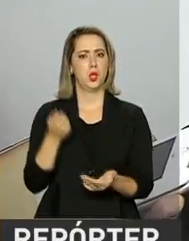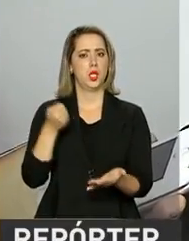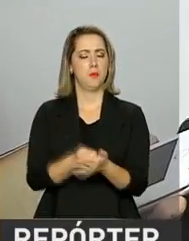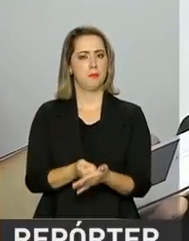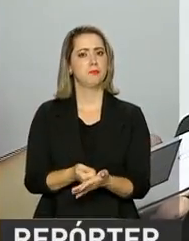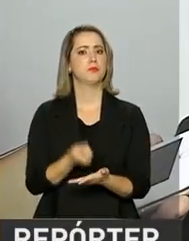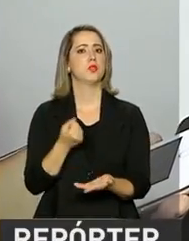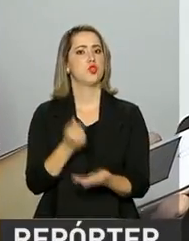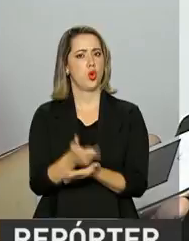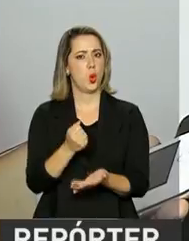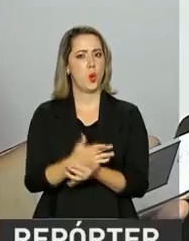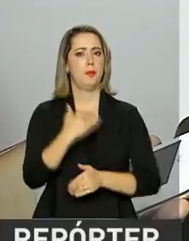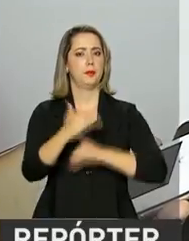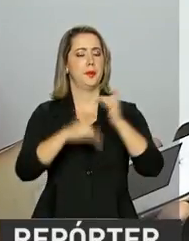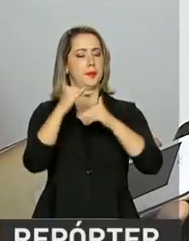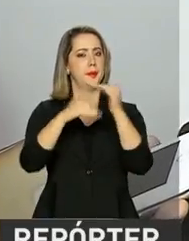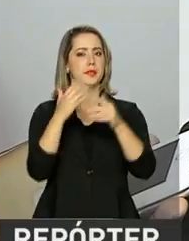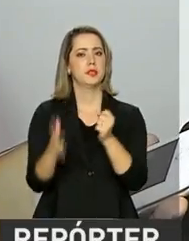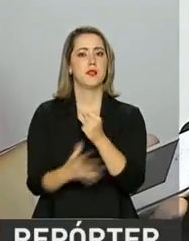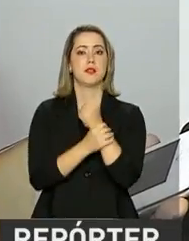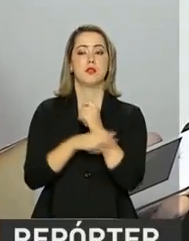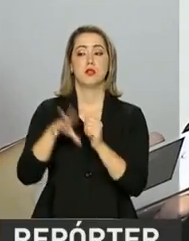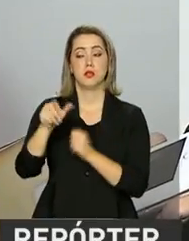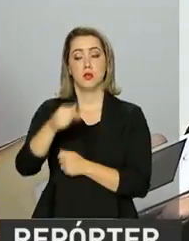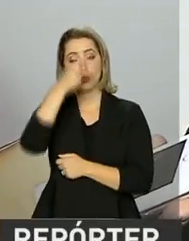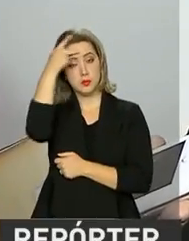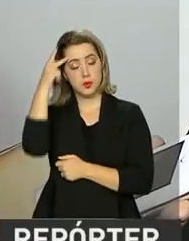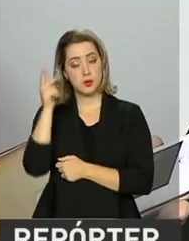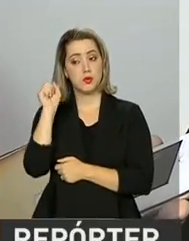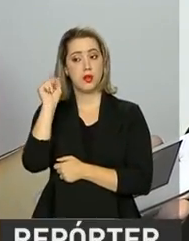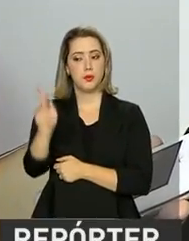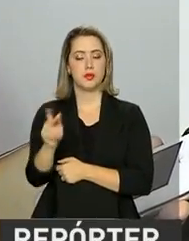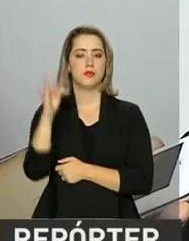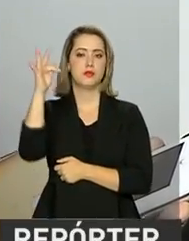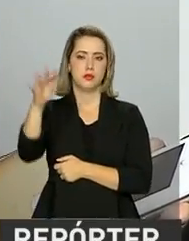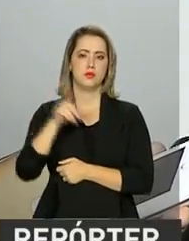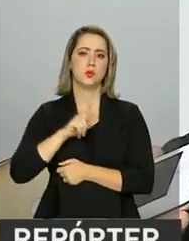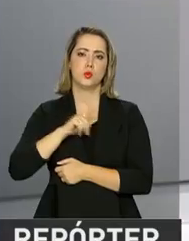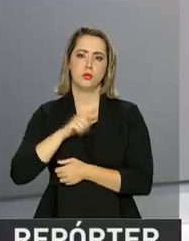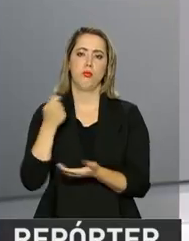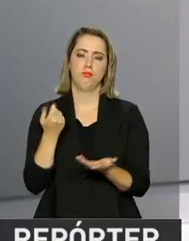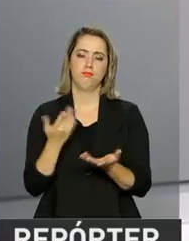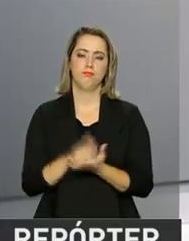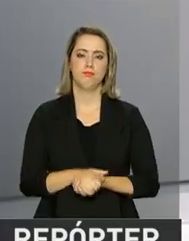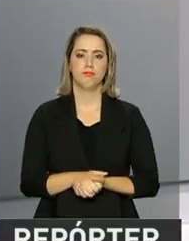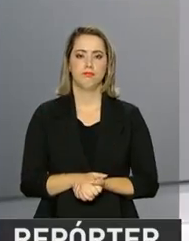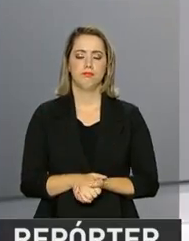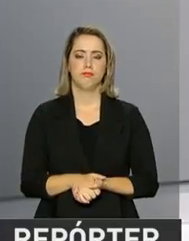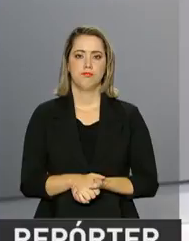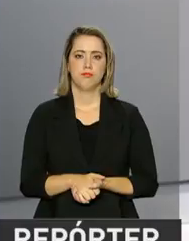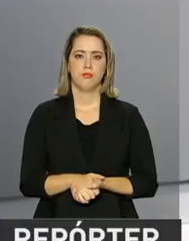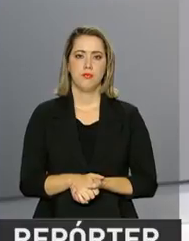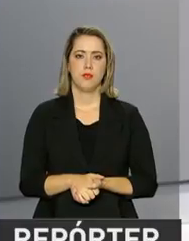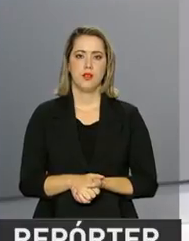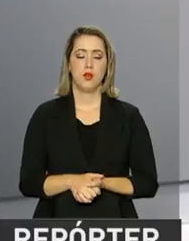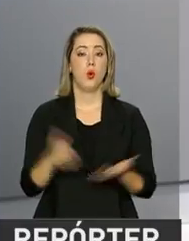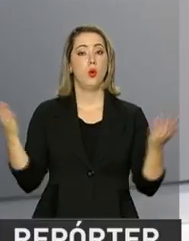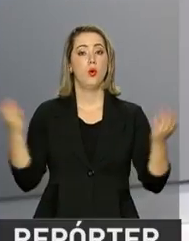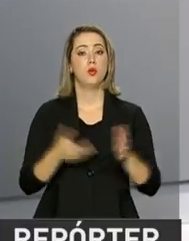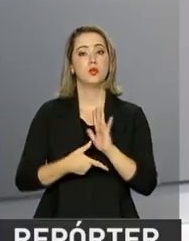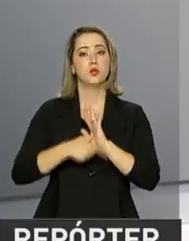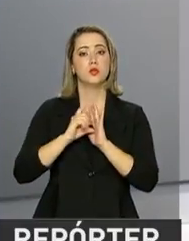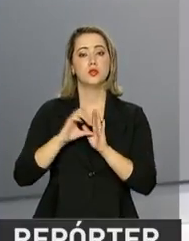crescendo e segurança para todos que vão saber sua aposentadoria quando fatos aposentado e hoje antes de